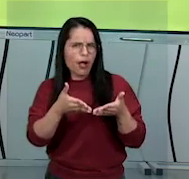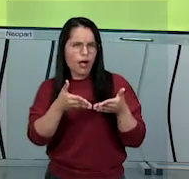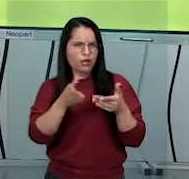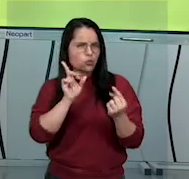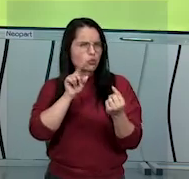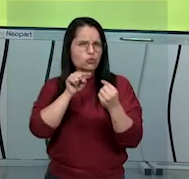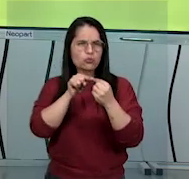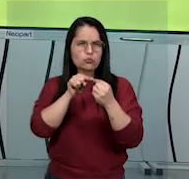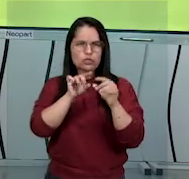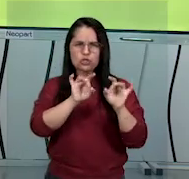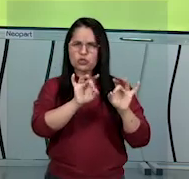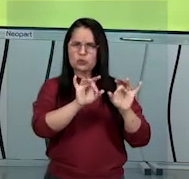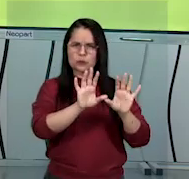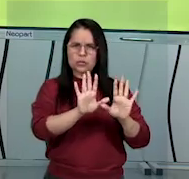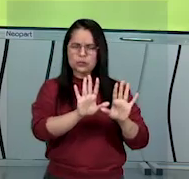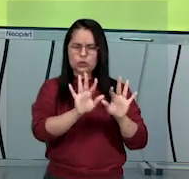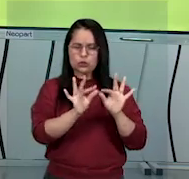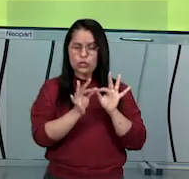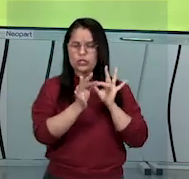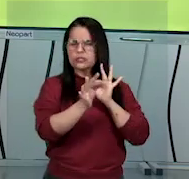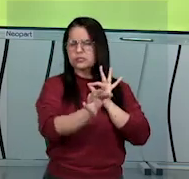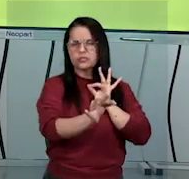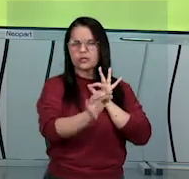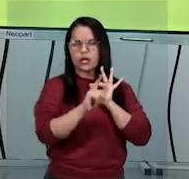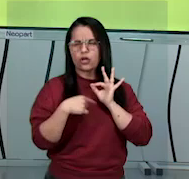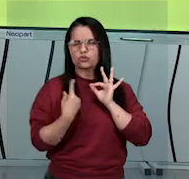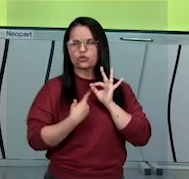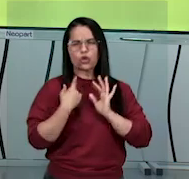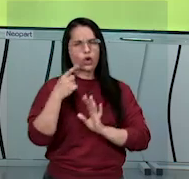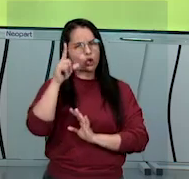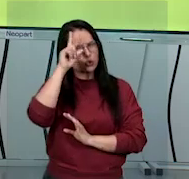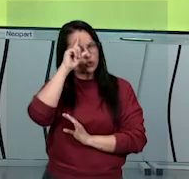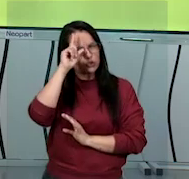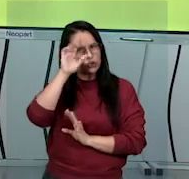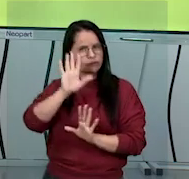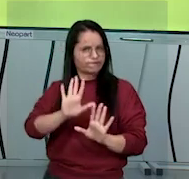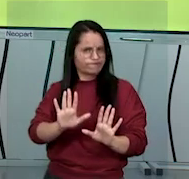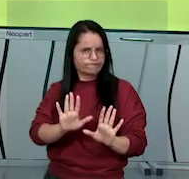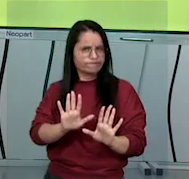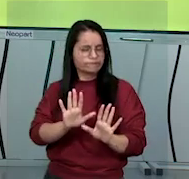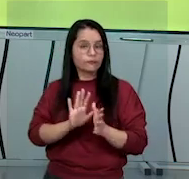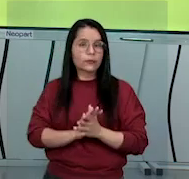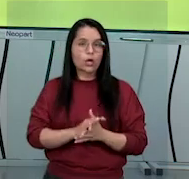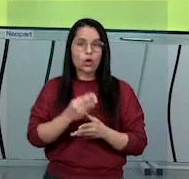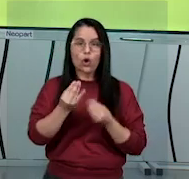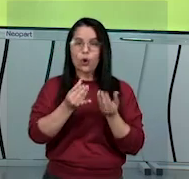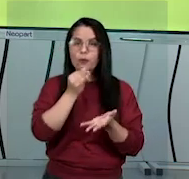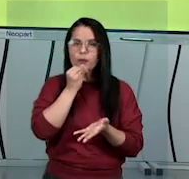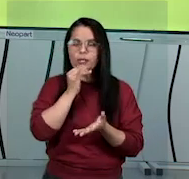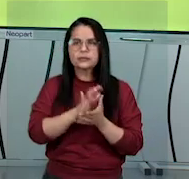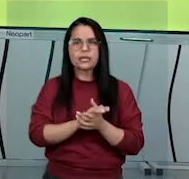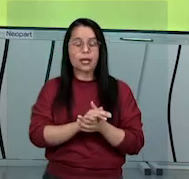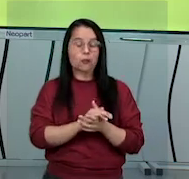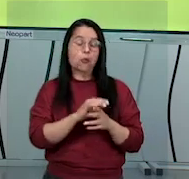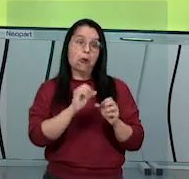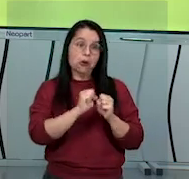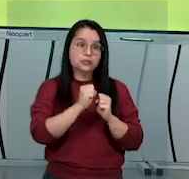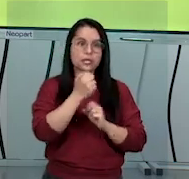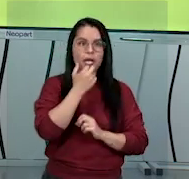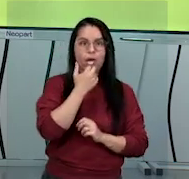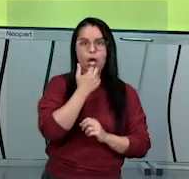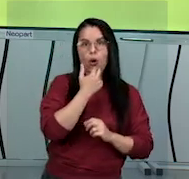fim mais distante dos falantes do dia a dia, como uma língua jurídica, uma